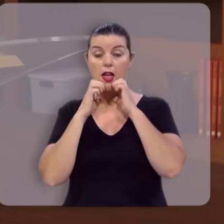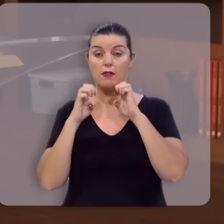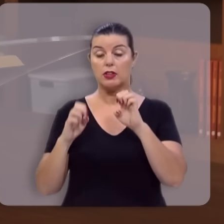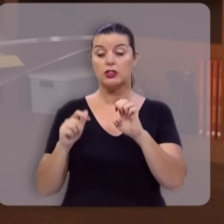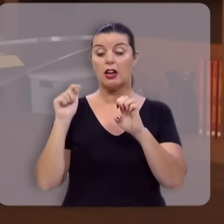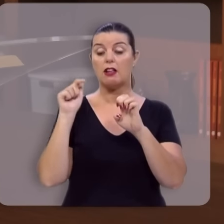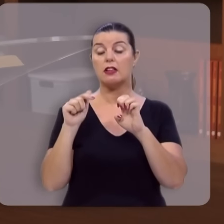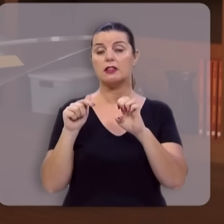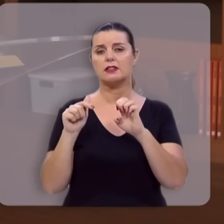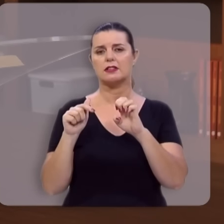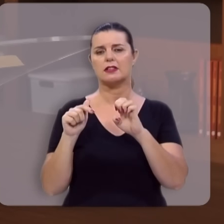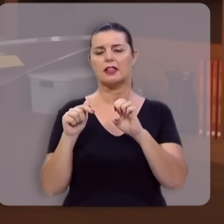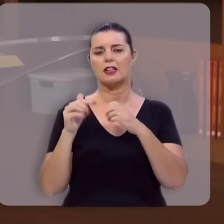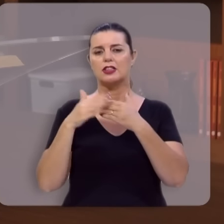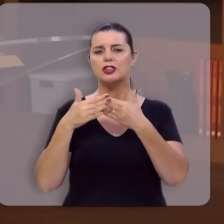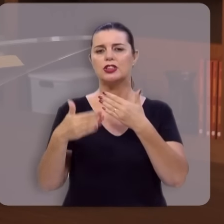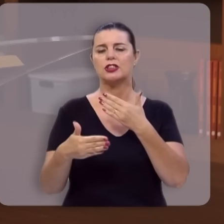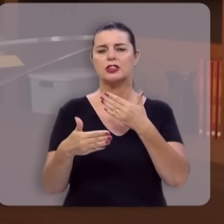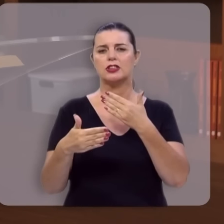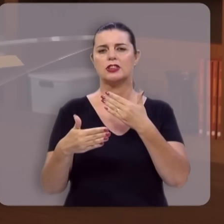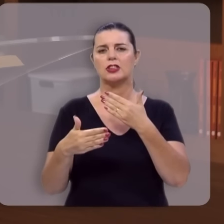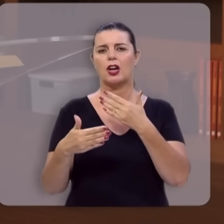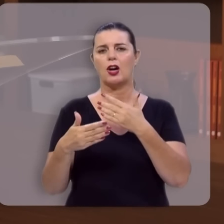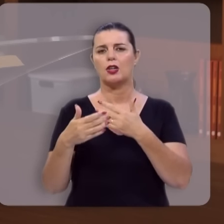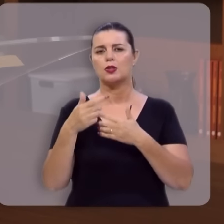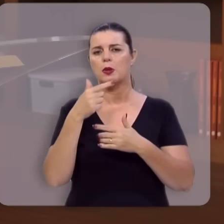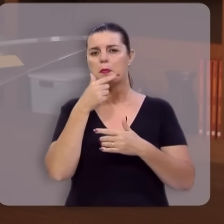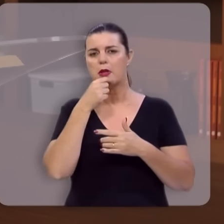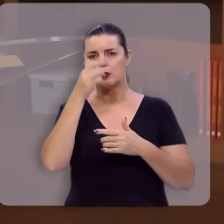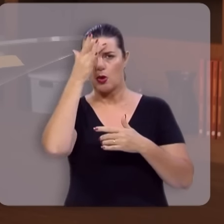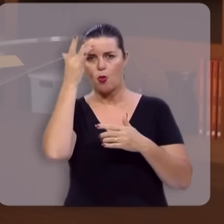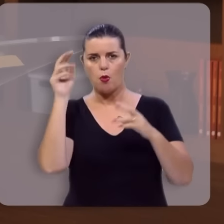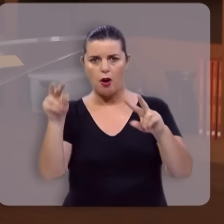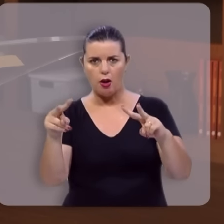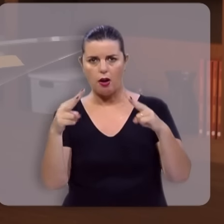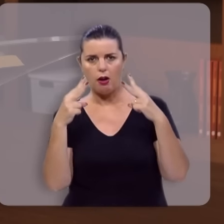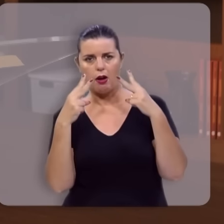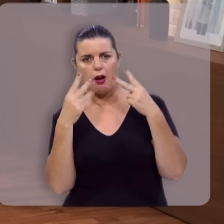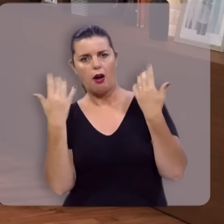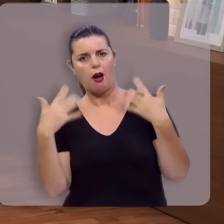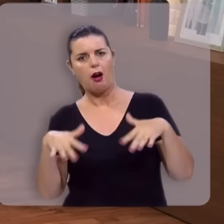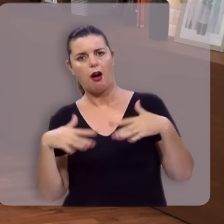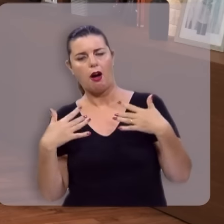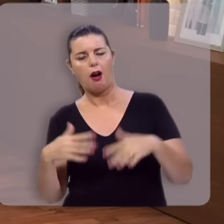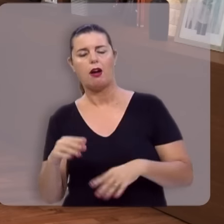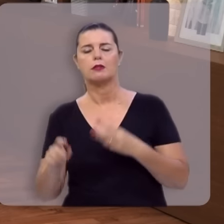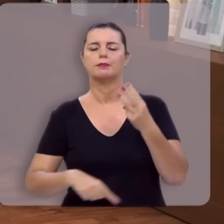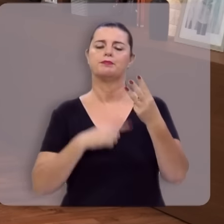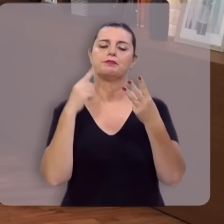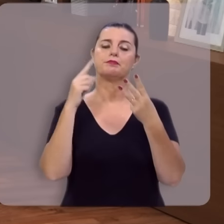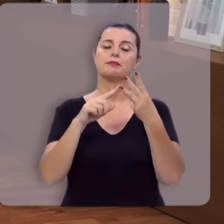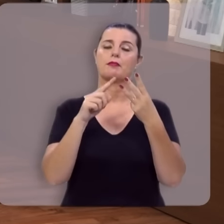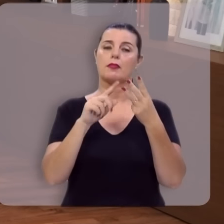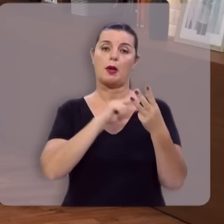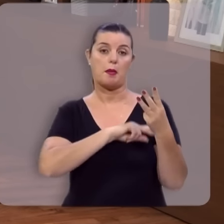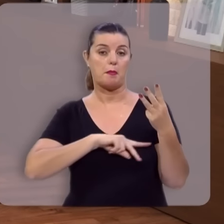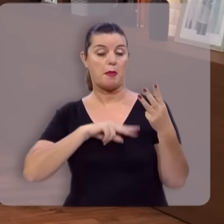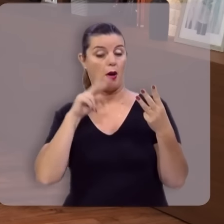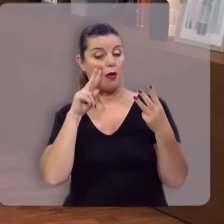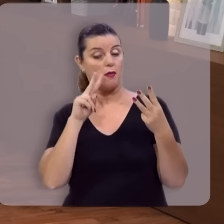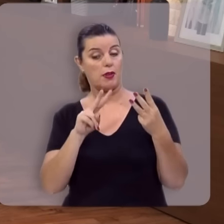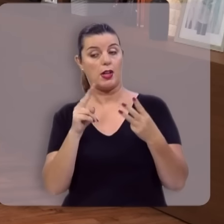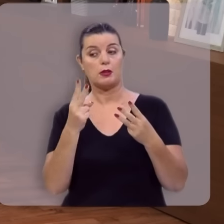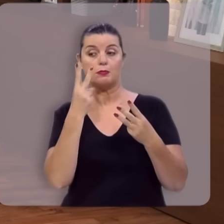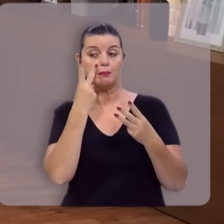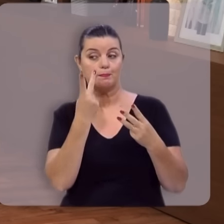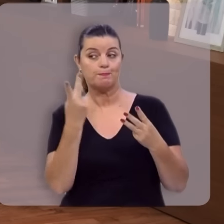daquele tempo e diante dele o seu auditório. Em terceiro lugar, Paulo, olhando pelas